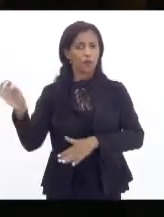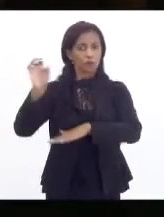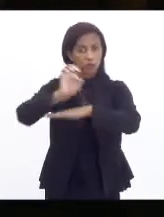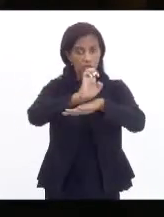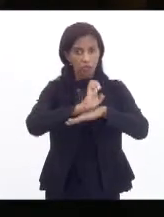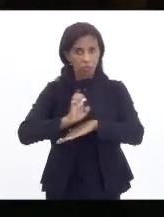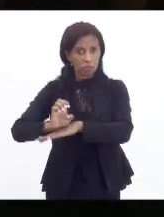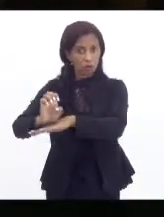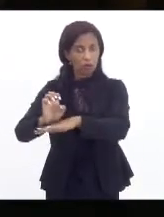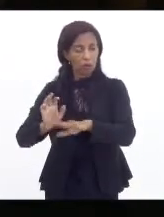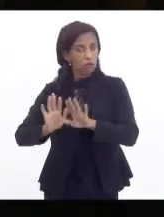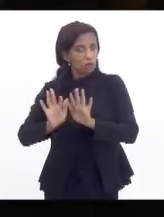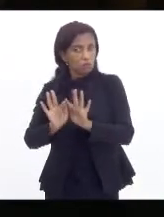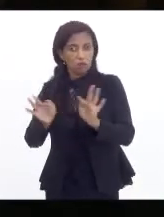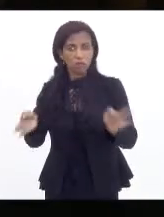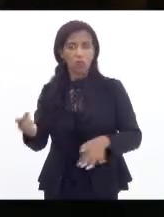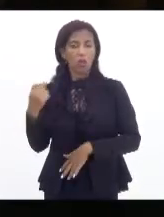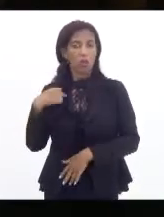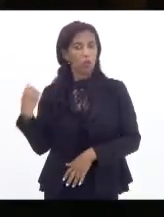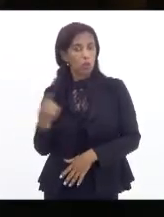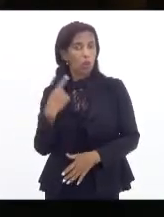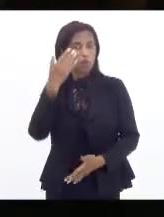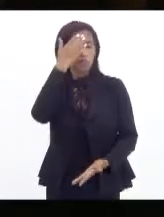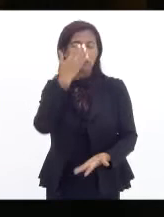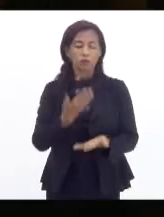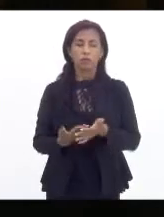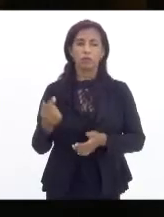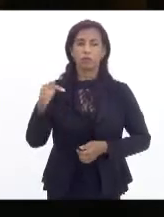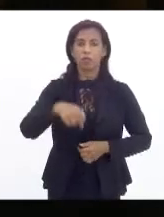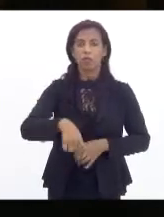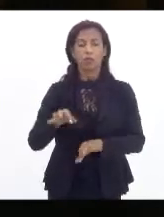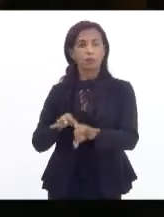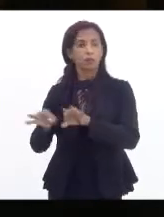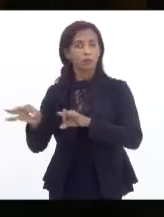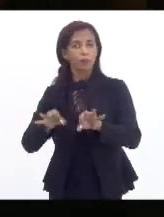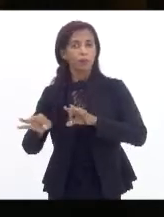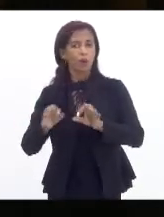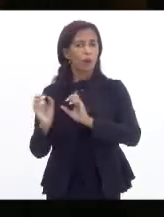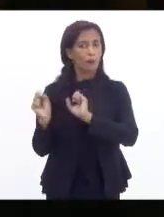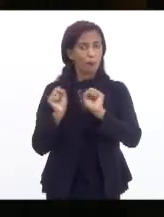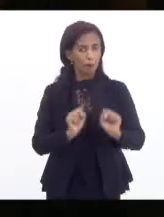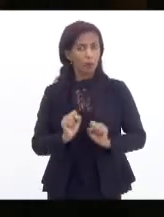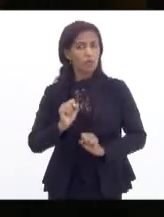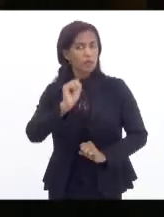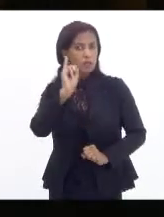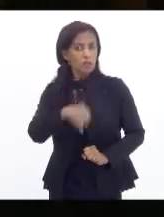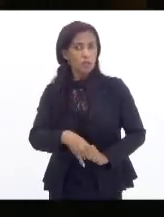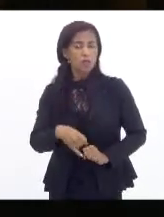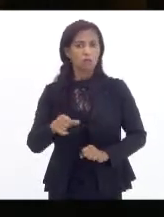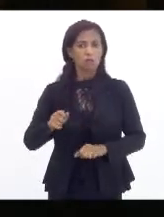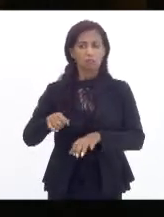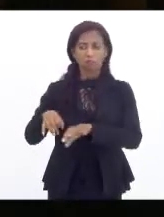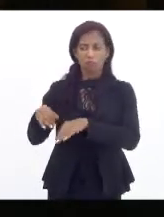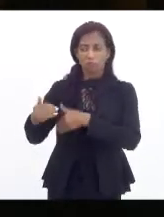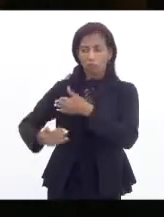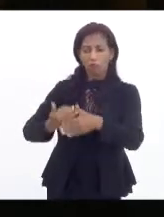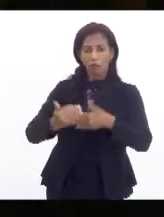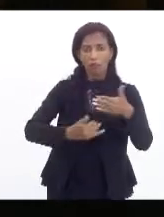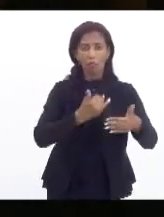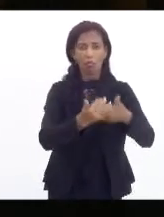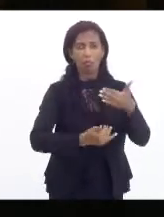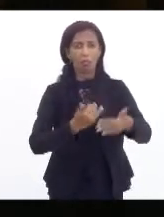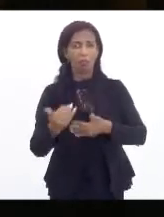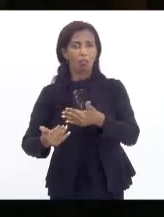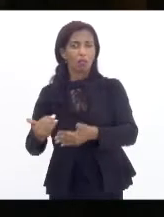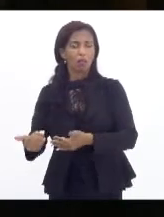só isso. Nós estamos acreditando aqui que esse projeto pode, sim, fazer um processo de mitigação